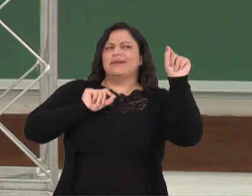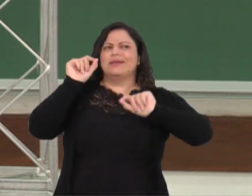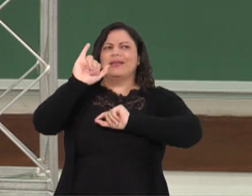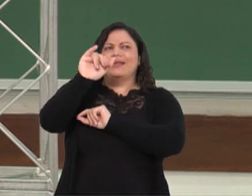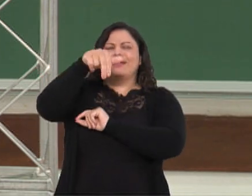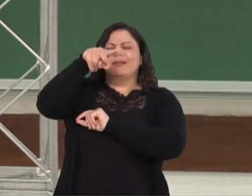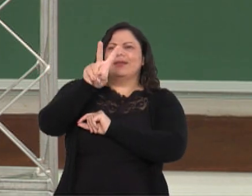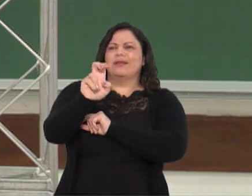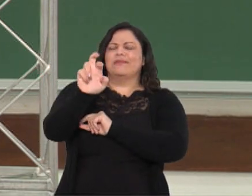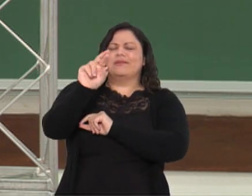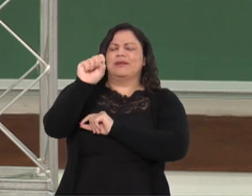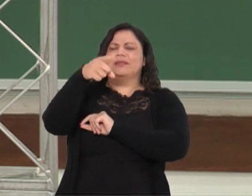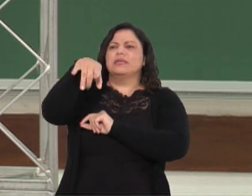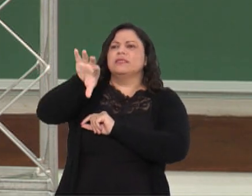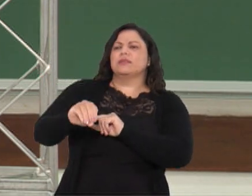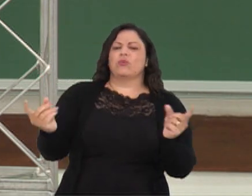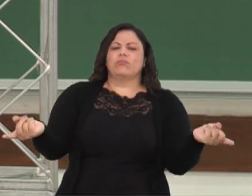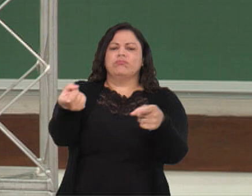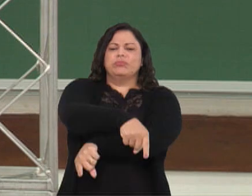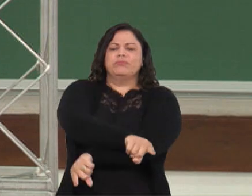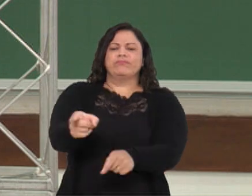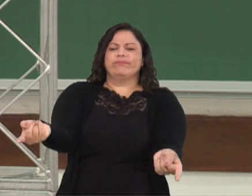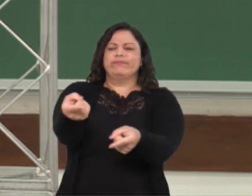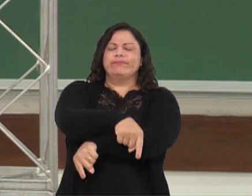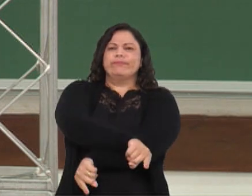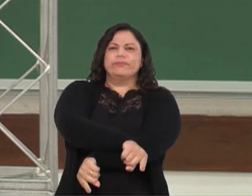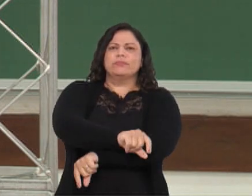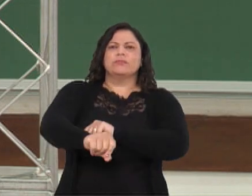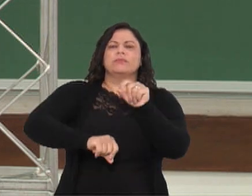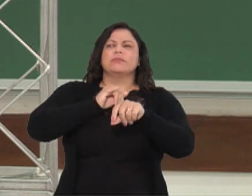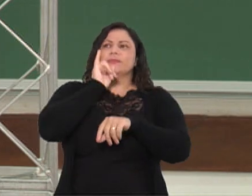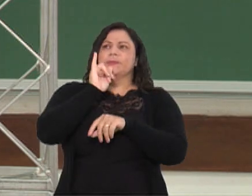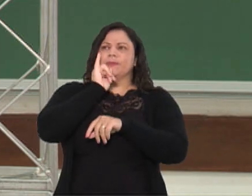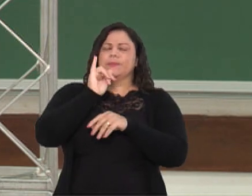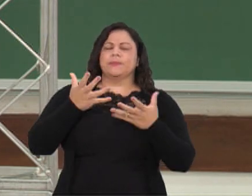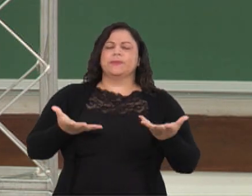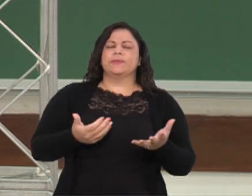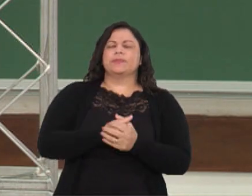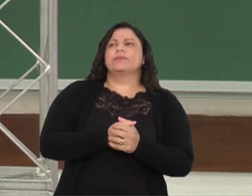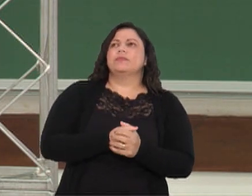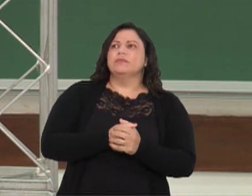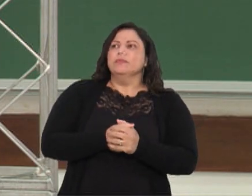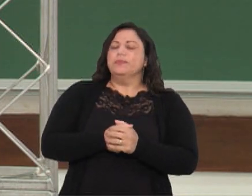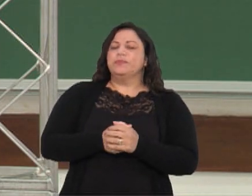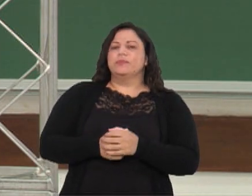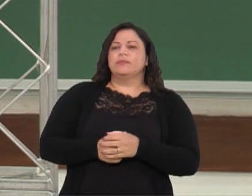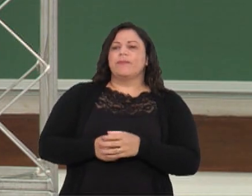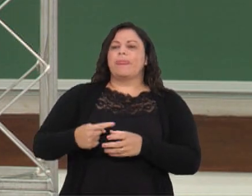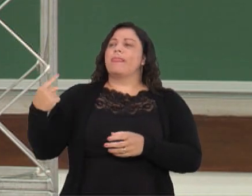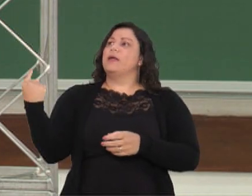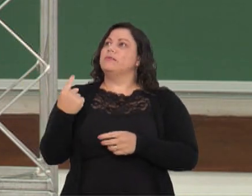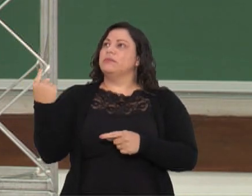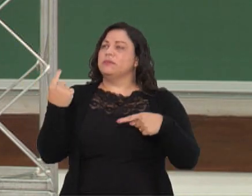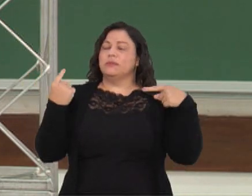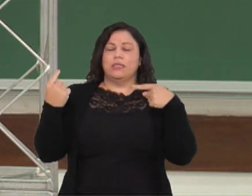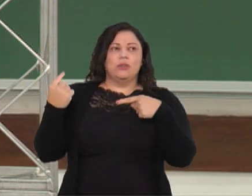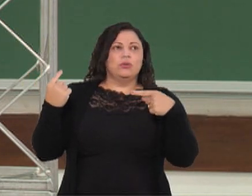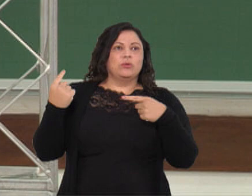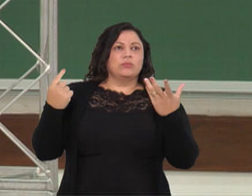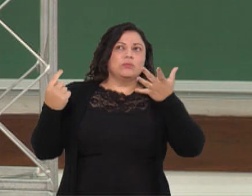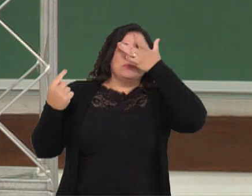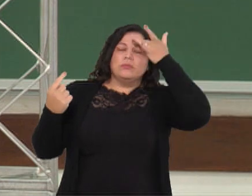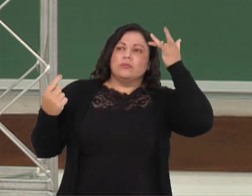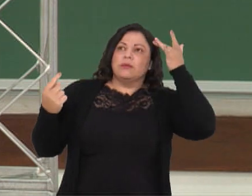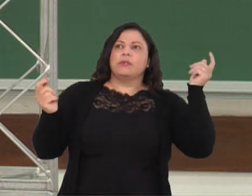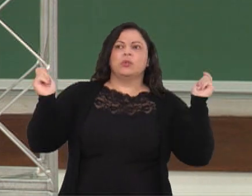as coisas tudo ao contrário. Em vez de, por exemplo, primeiro colocar que a pessoa